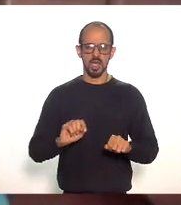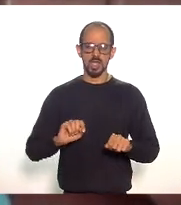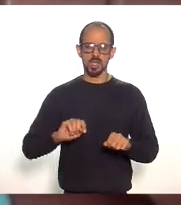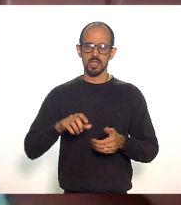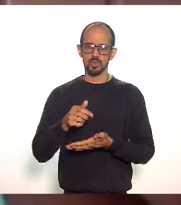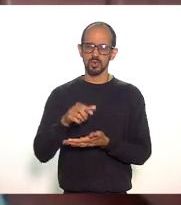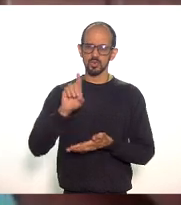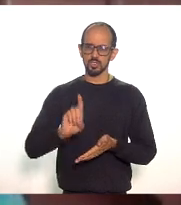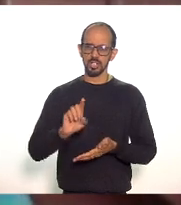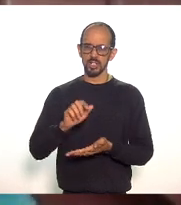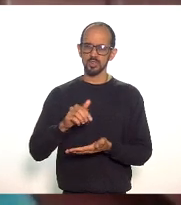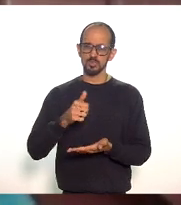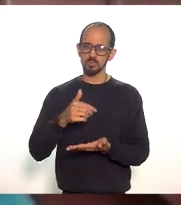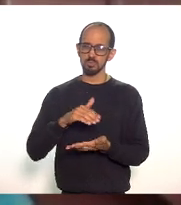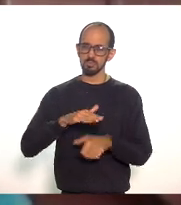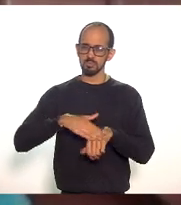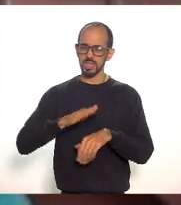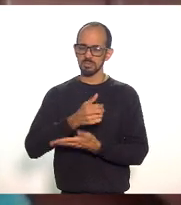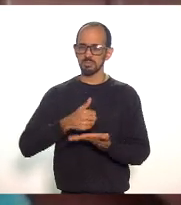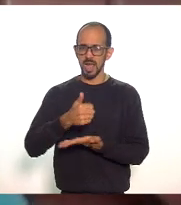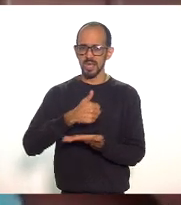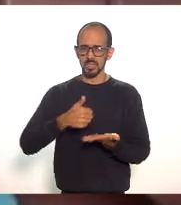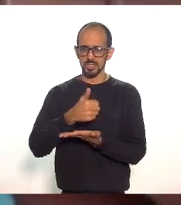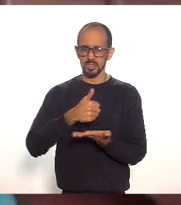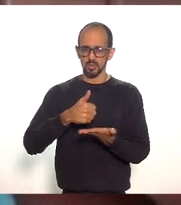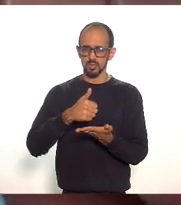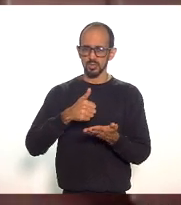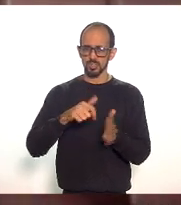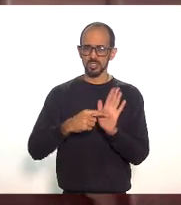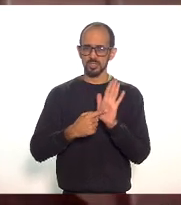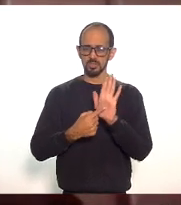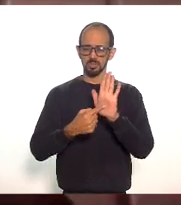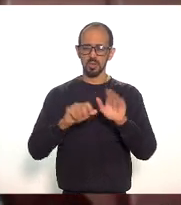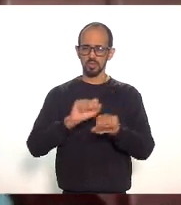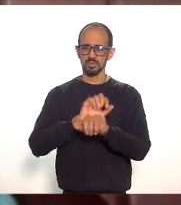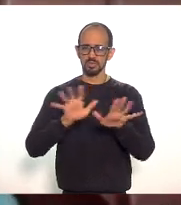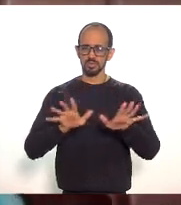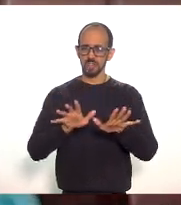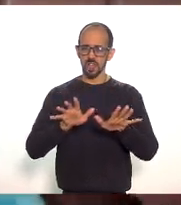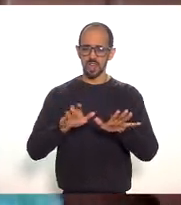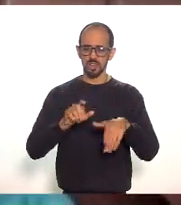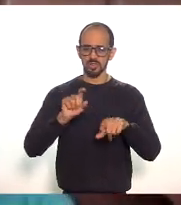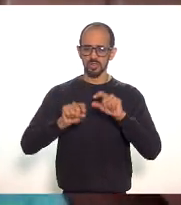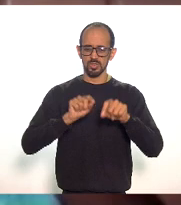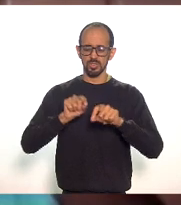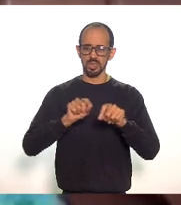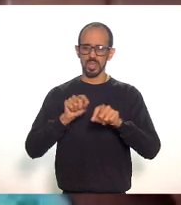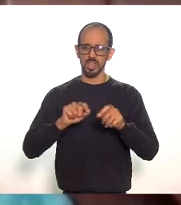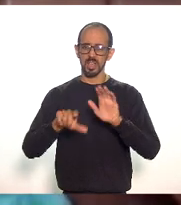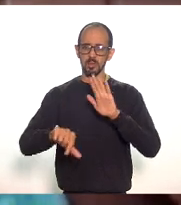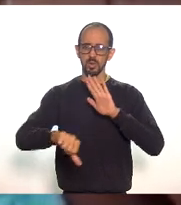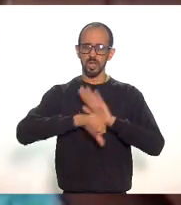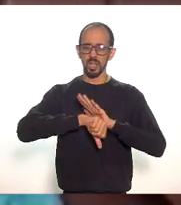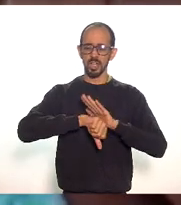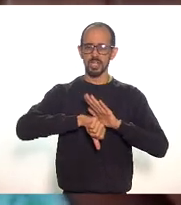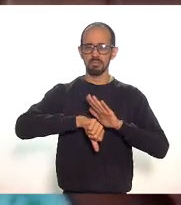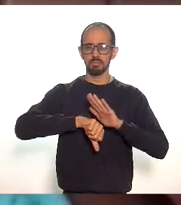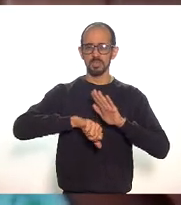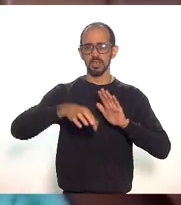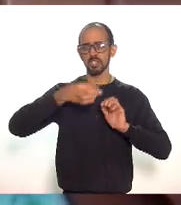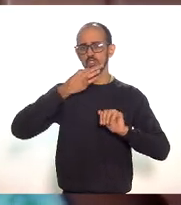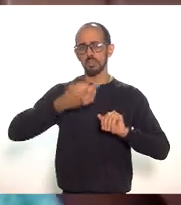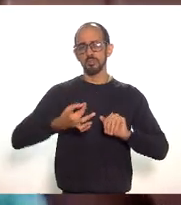básicos transparece na quantidade de processados, a maioria deles por crimes de associação ou opinião.